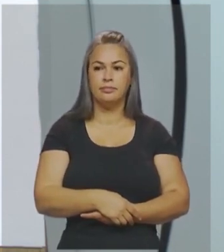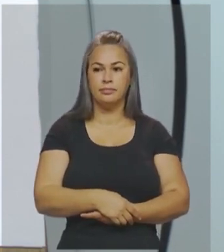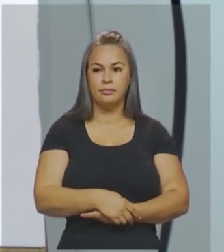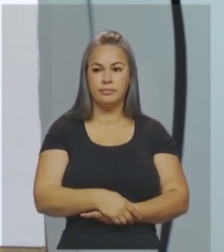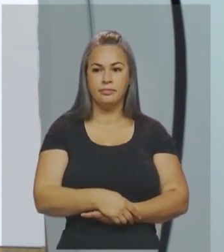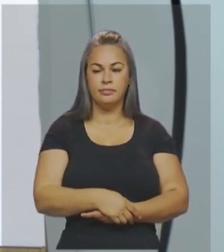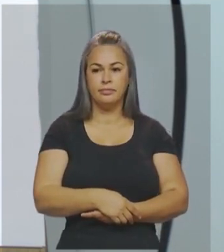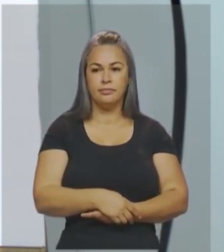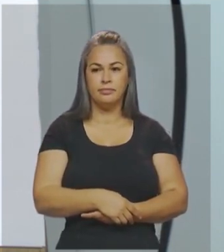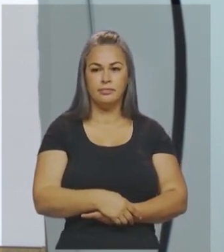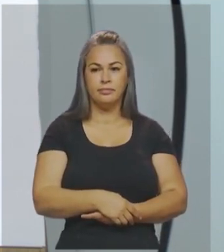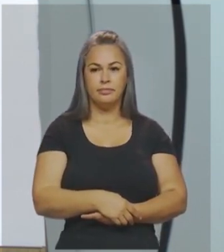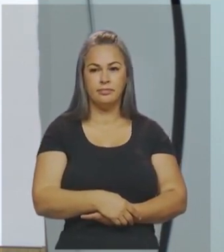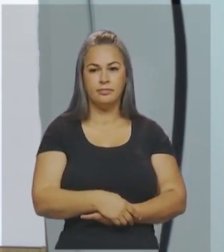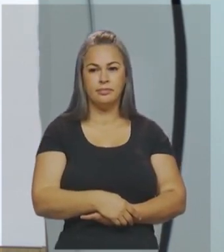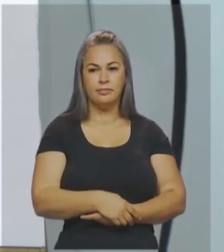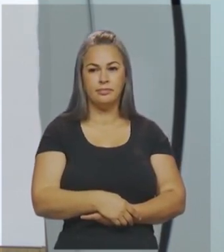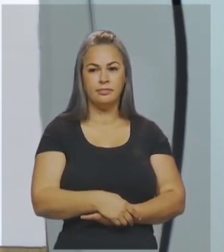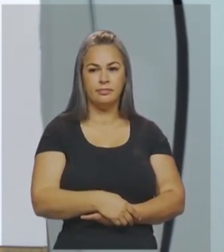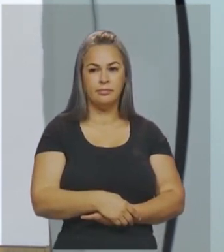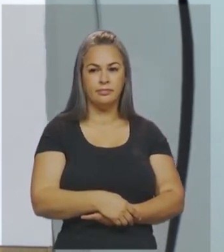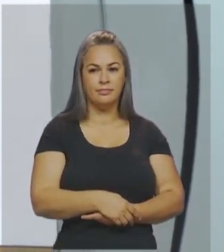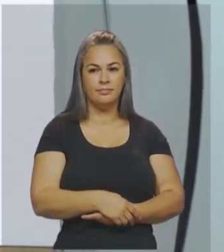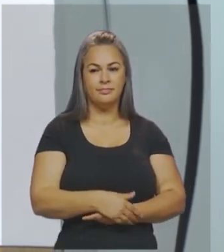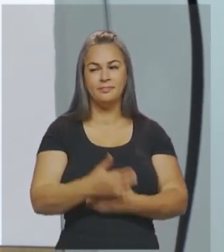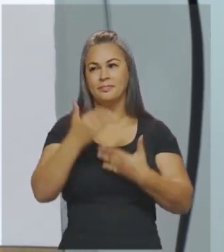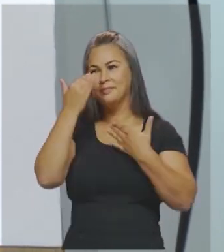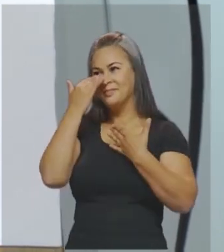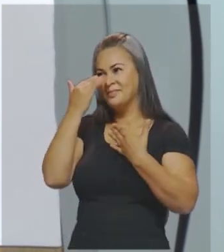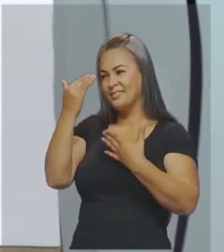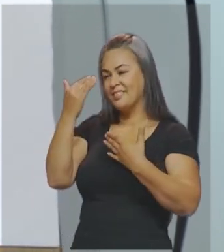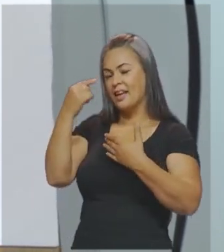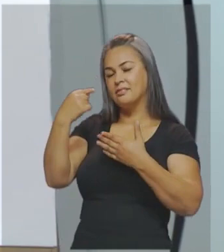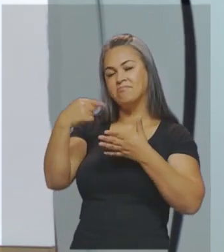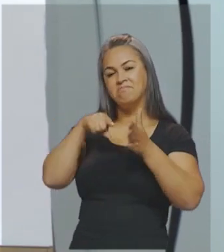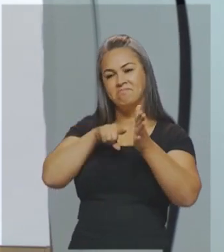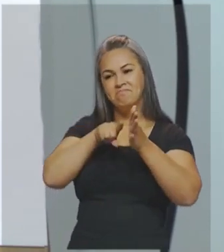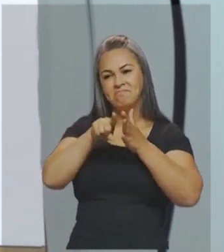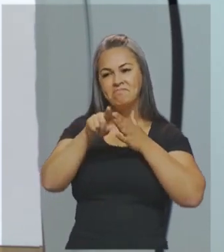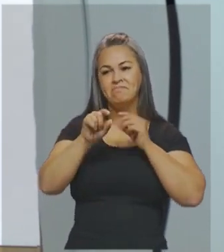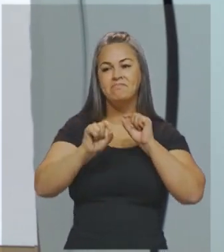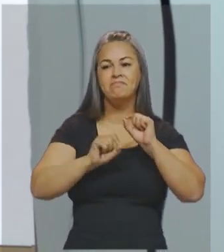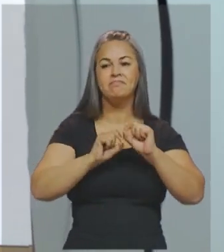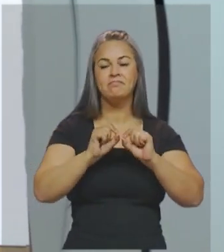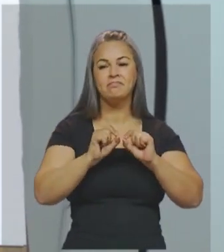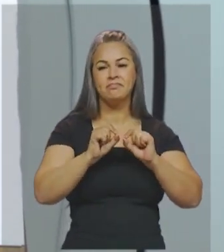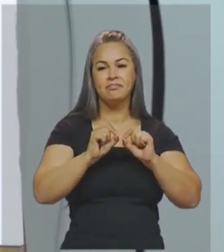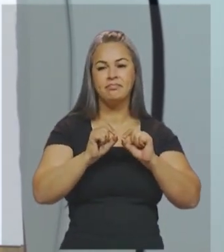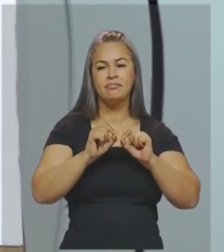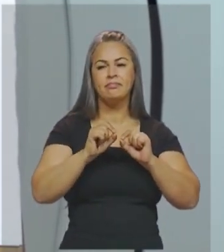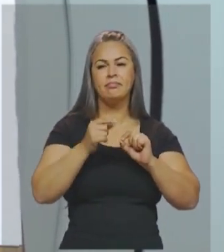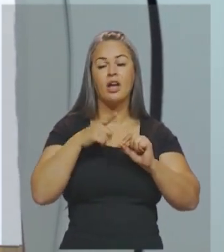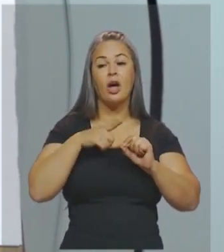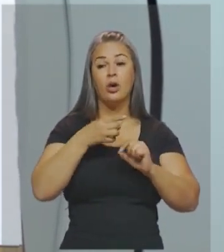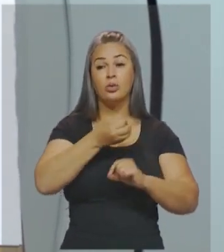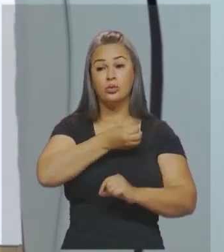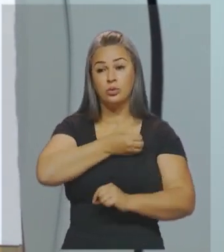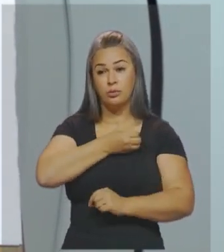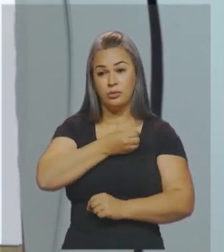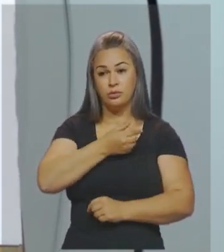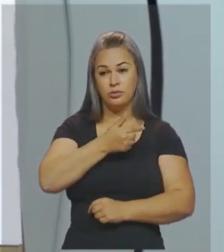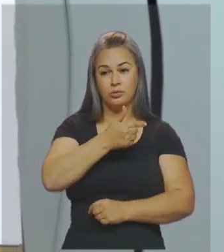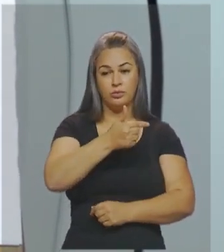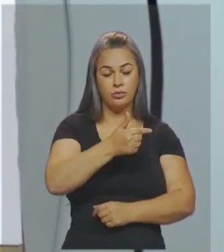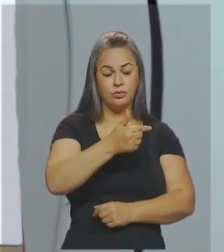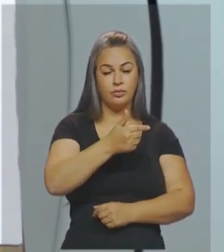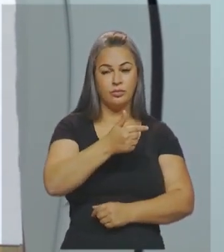2.357. Eu quero até mudar o número, né? Obrigada pela pergunta, né? Então, vamos lá. 2.000, fazendo para